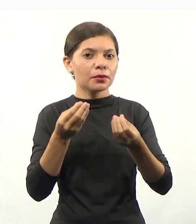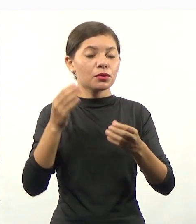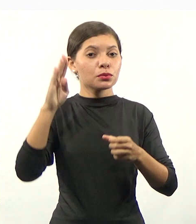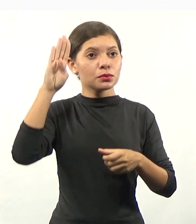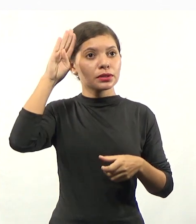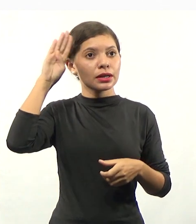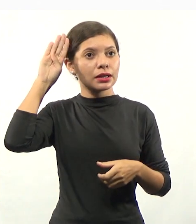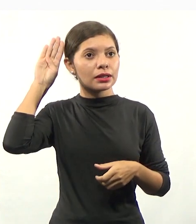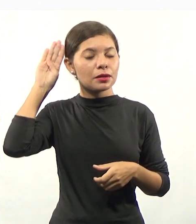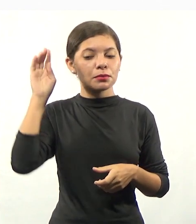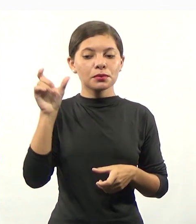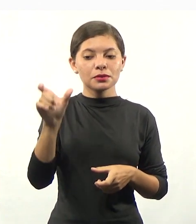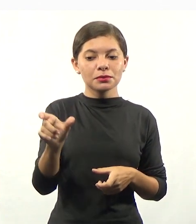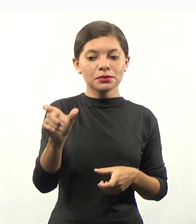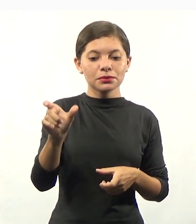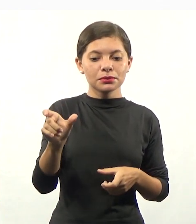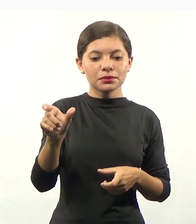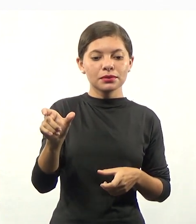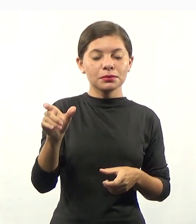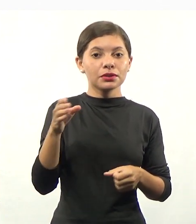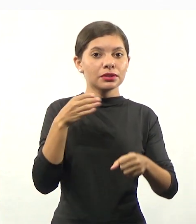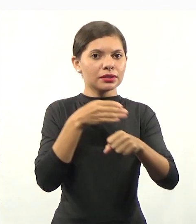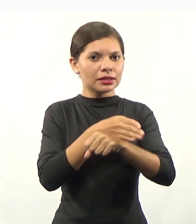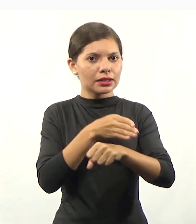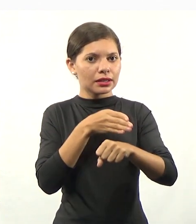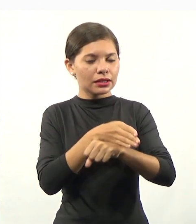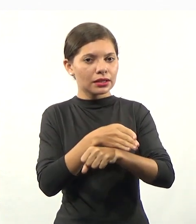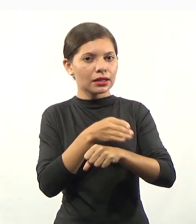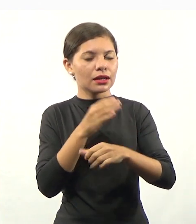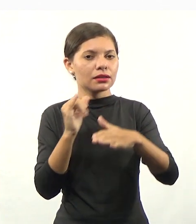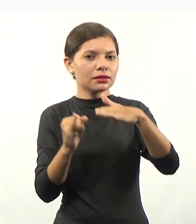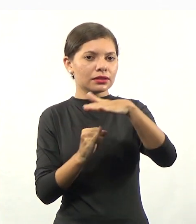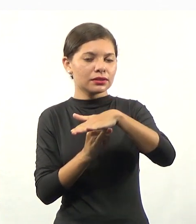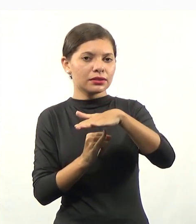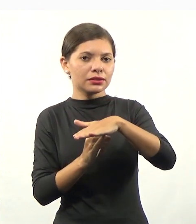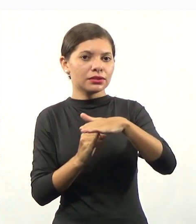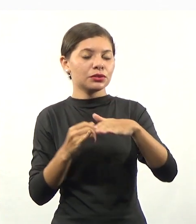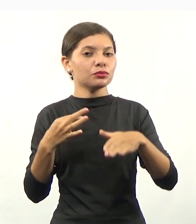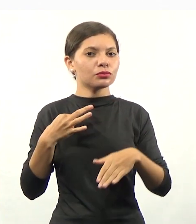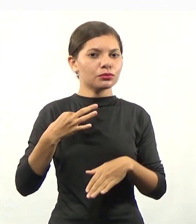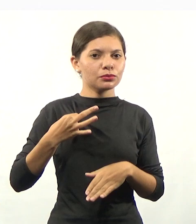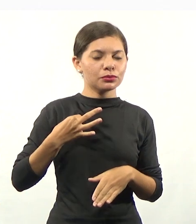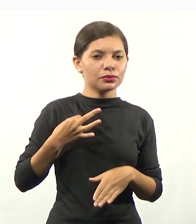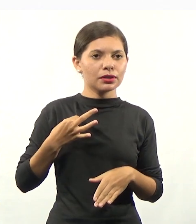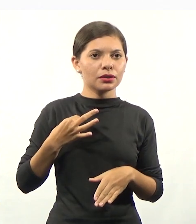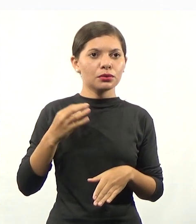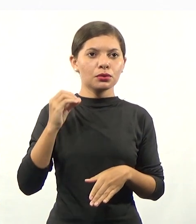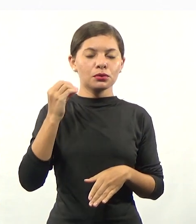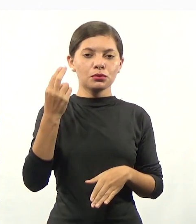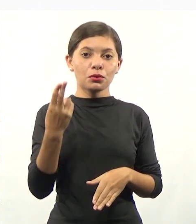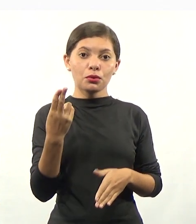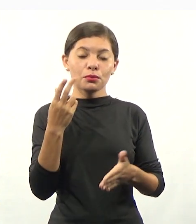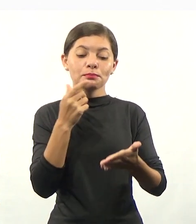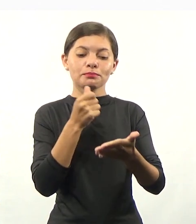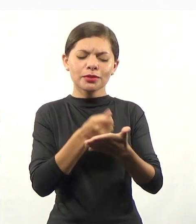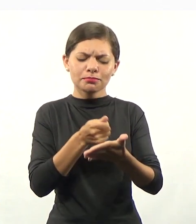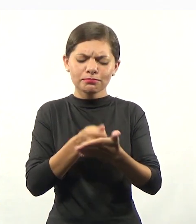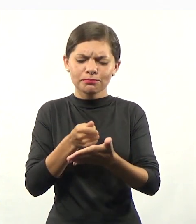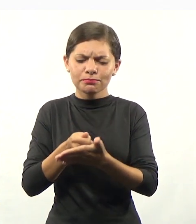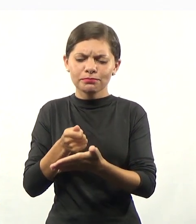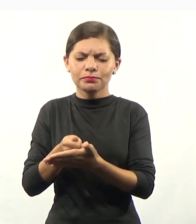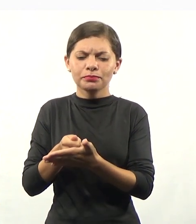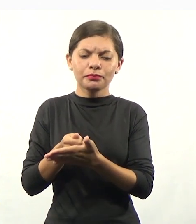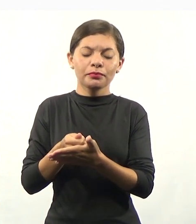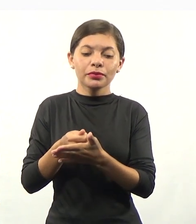participar de programas que existem na instituição de modo voluntário. Ou de modo